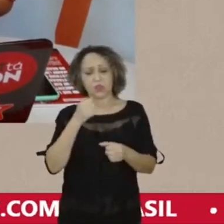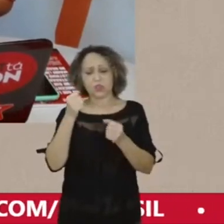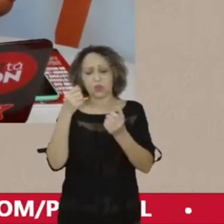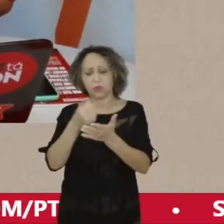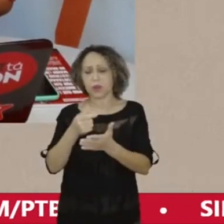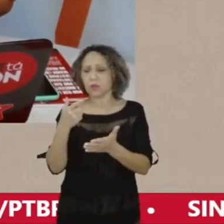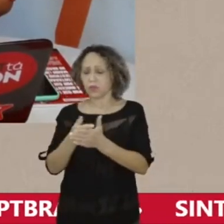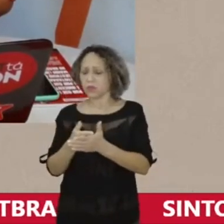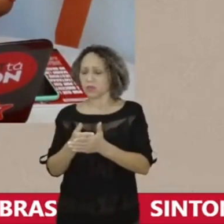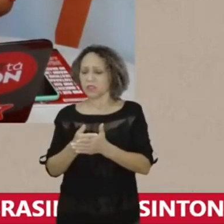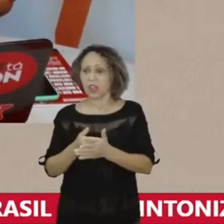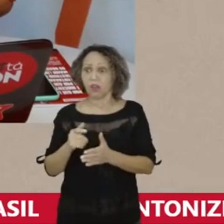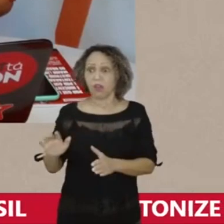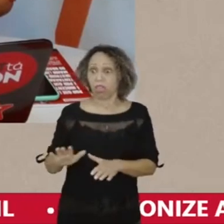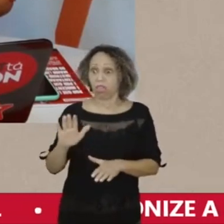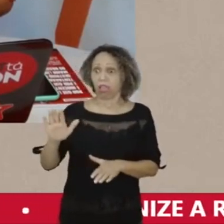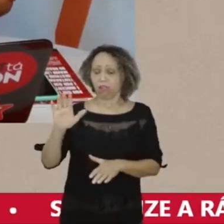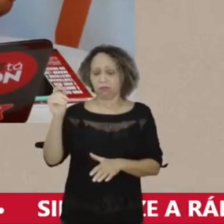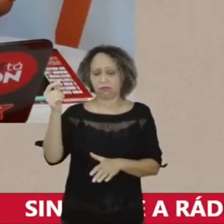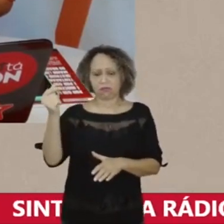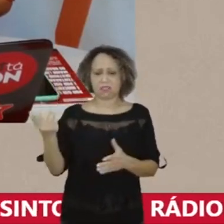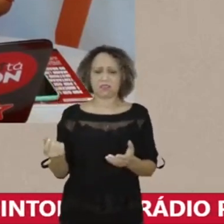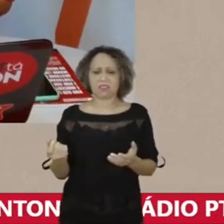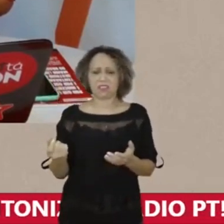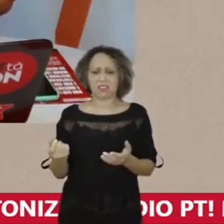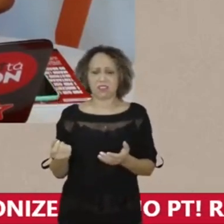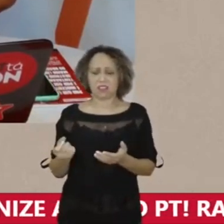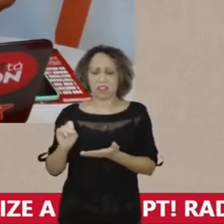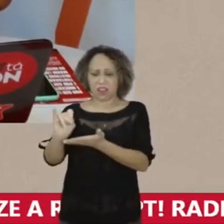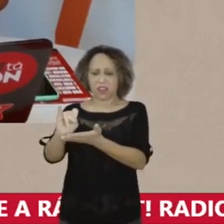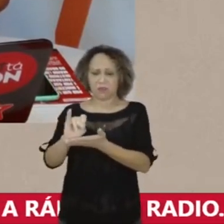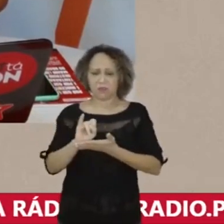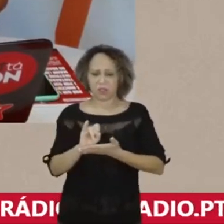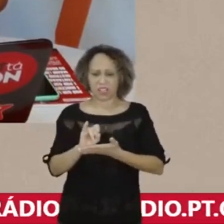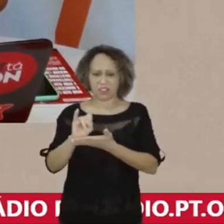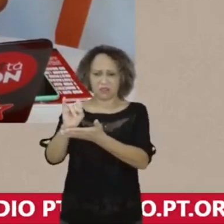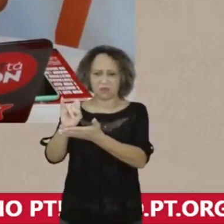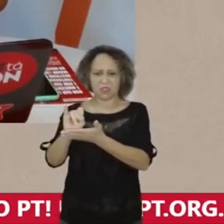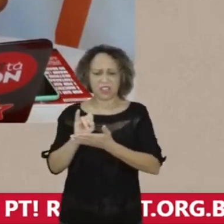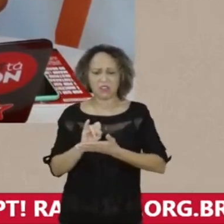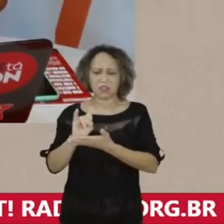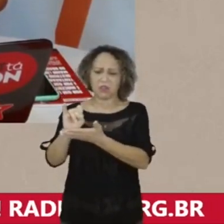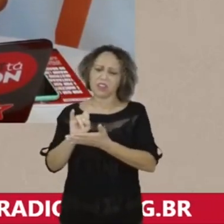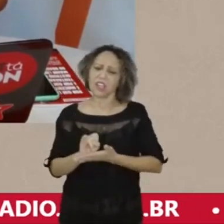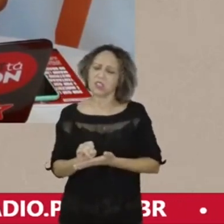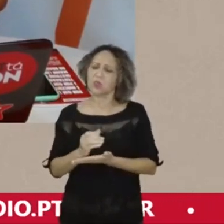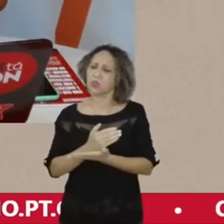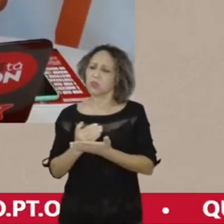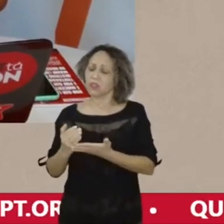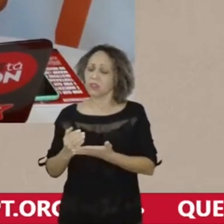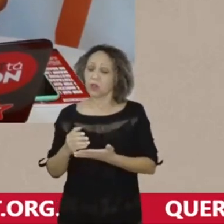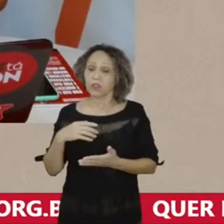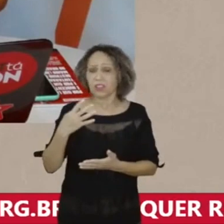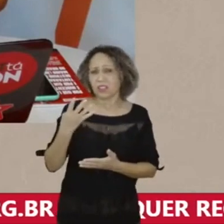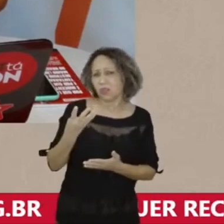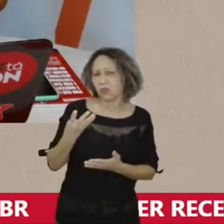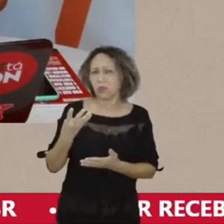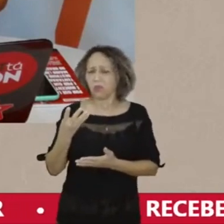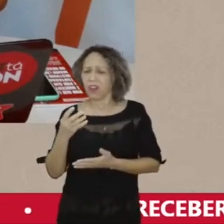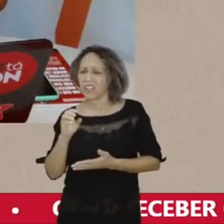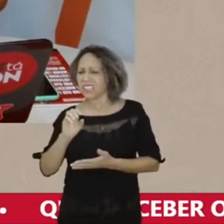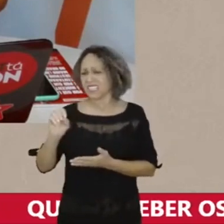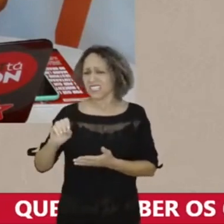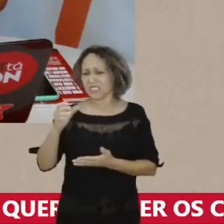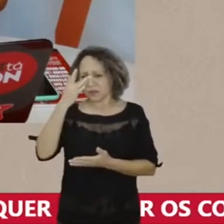preço viabilizou o quê? A entrada de importadores. No fim das contas, hoje nós temos cerca de 400 importadores no mercado de combustível, e qual era a